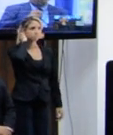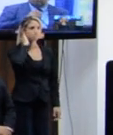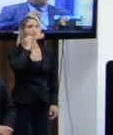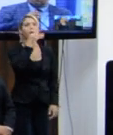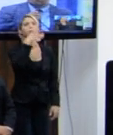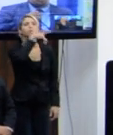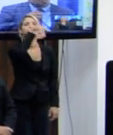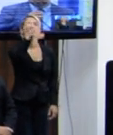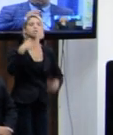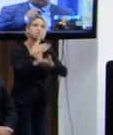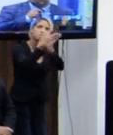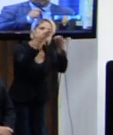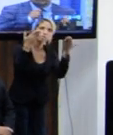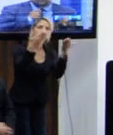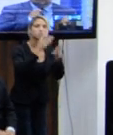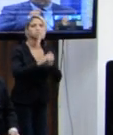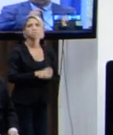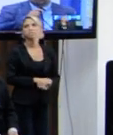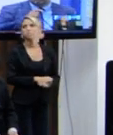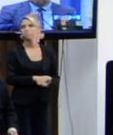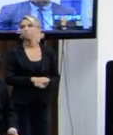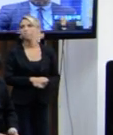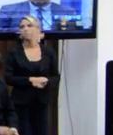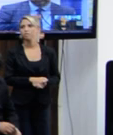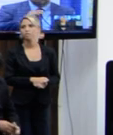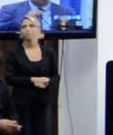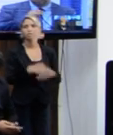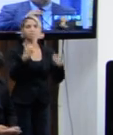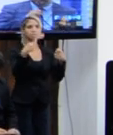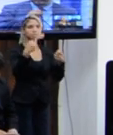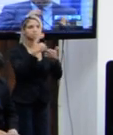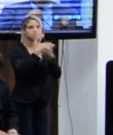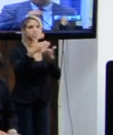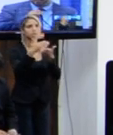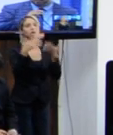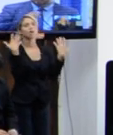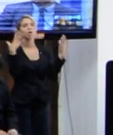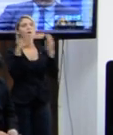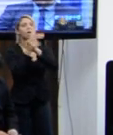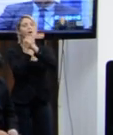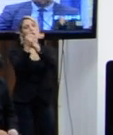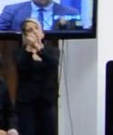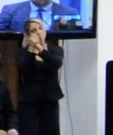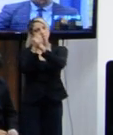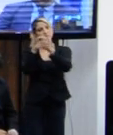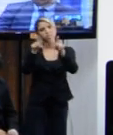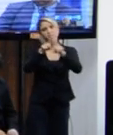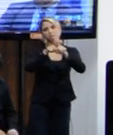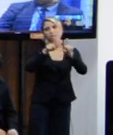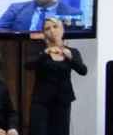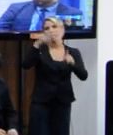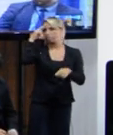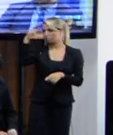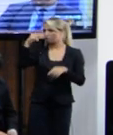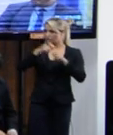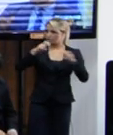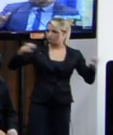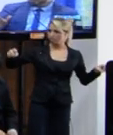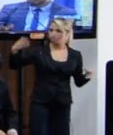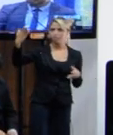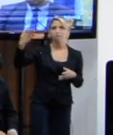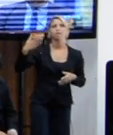Bom dia a todos e todas. Iniciar cumprimentando as autoridades presentes, prefeito doutor